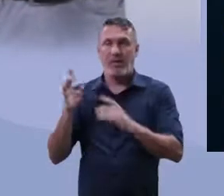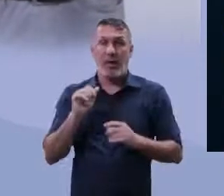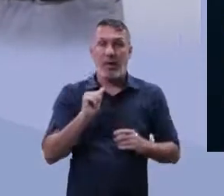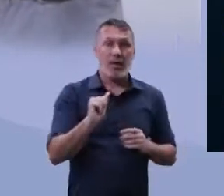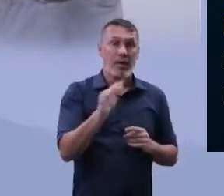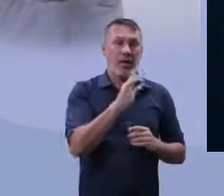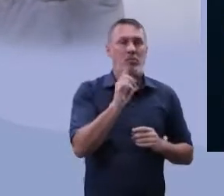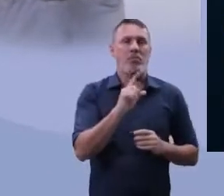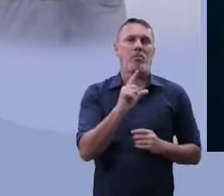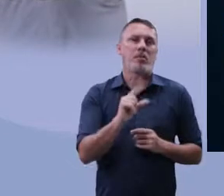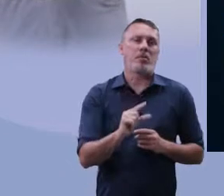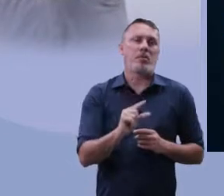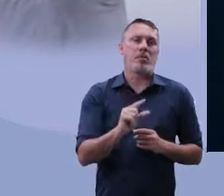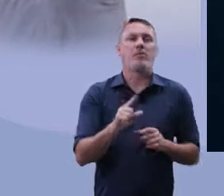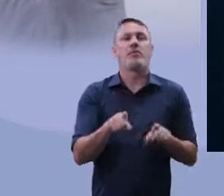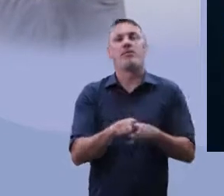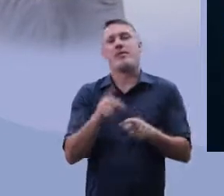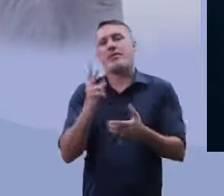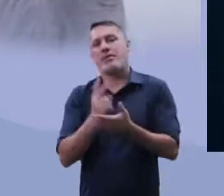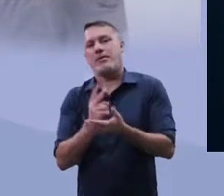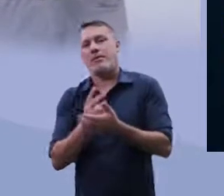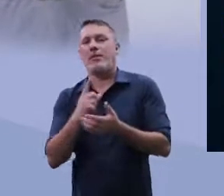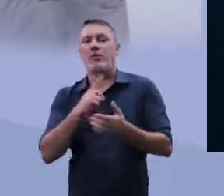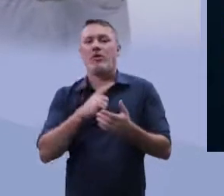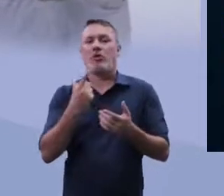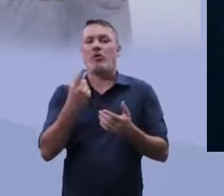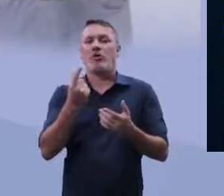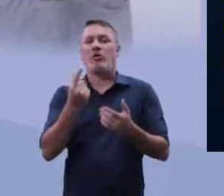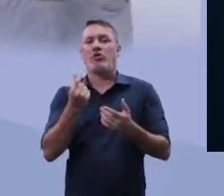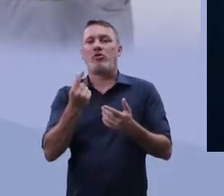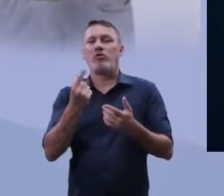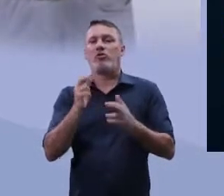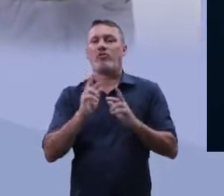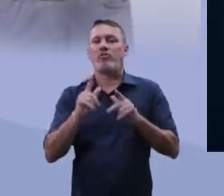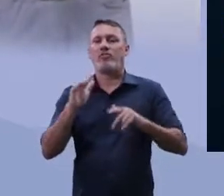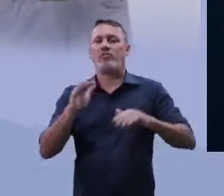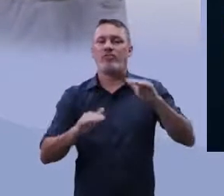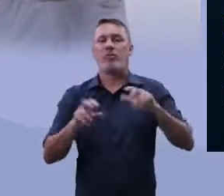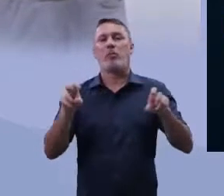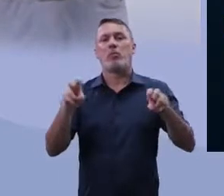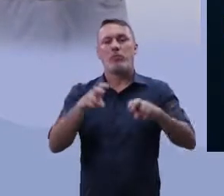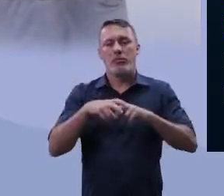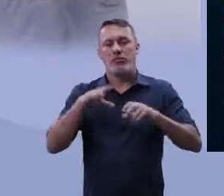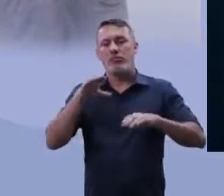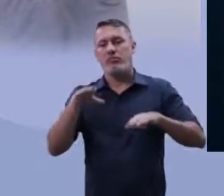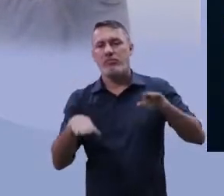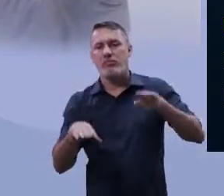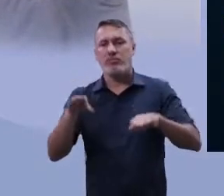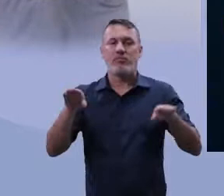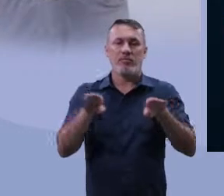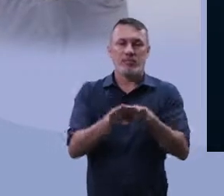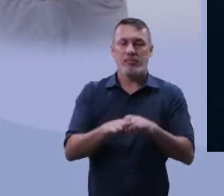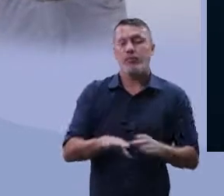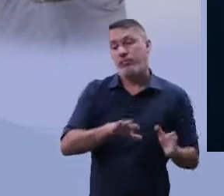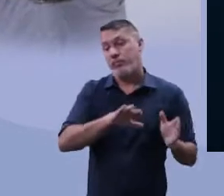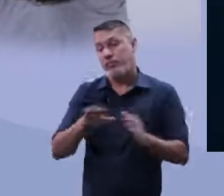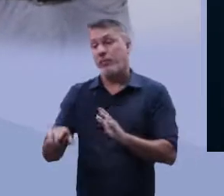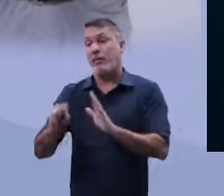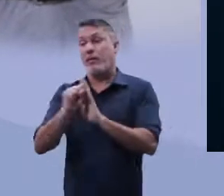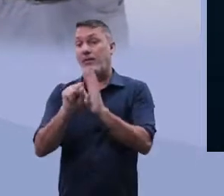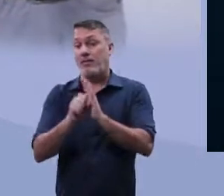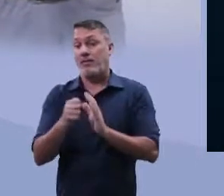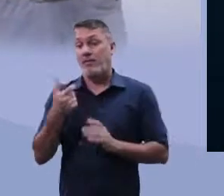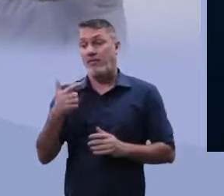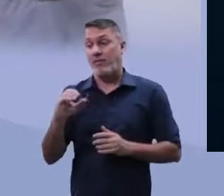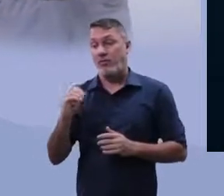valor comercial muito menor e que vai estar sempre mantendo ali essa diferença, essa disparidade, essa desigualdade. E aí, no